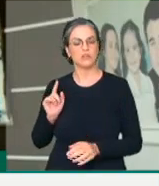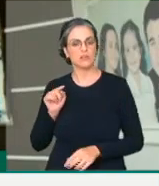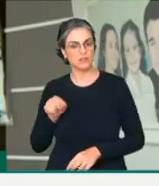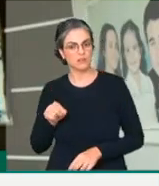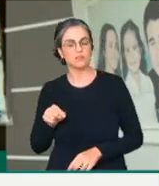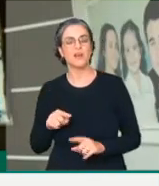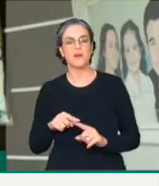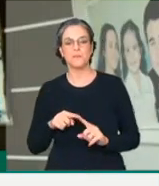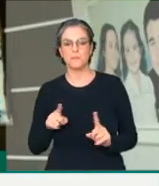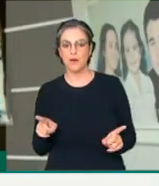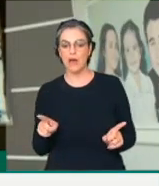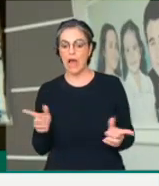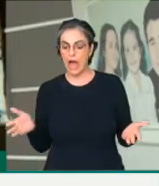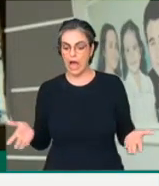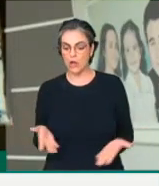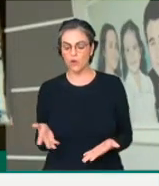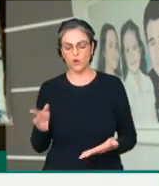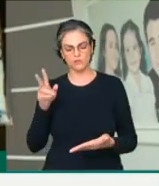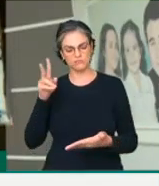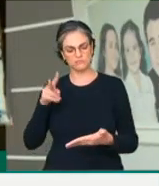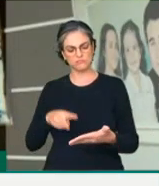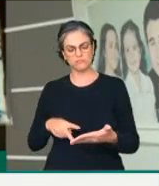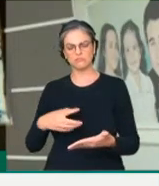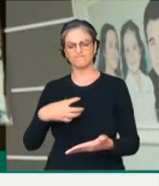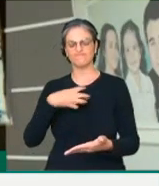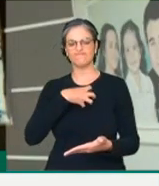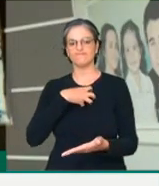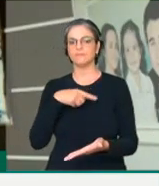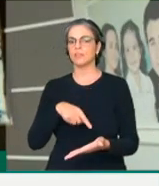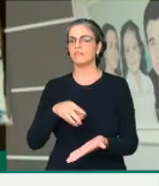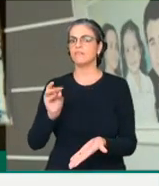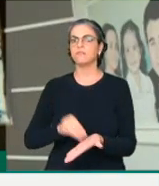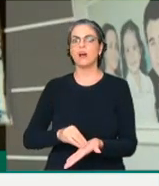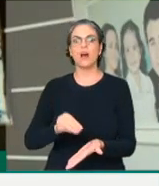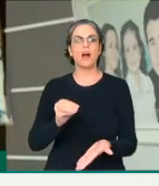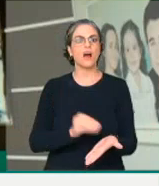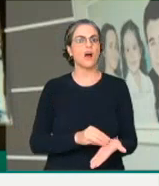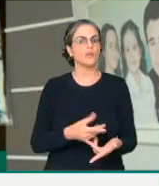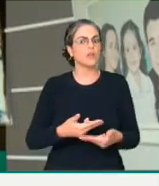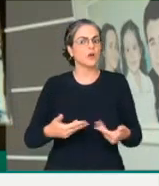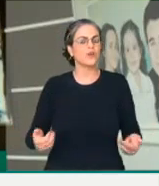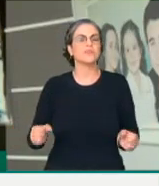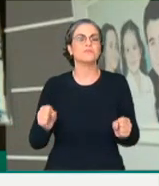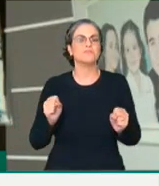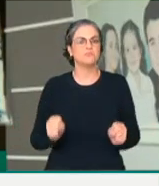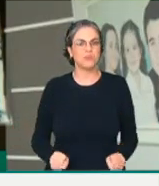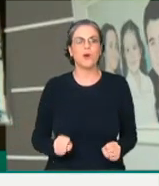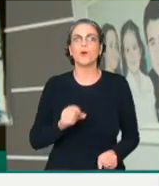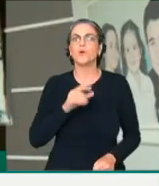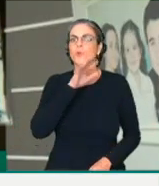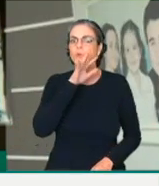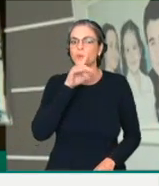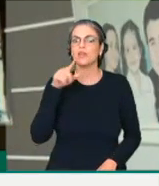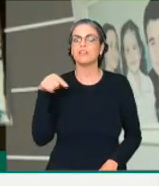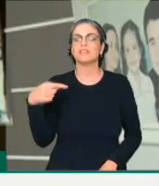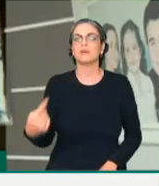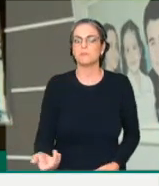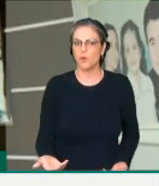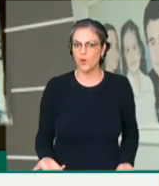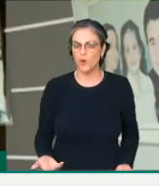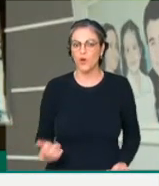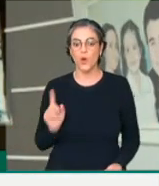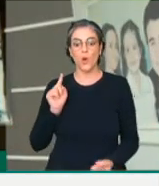primeira vista, já concluí que existem lacunas que podem comprometer até mesmo a